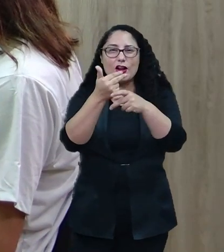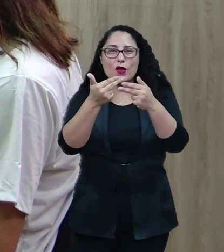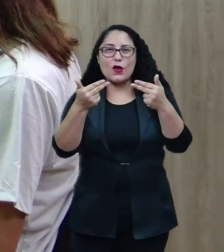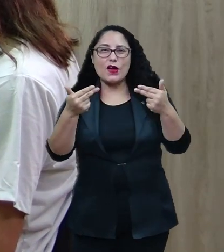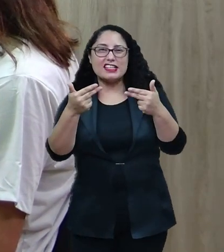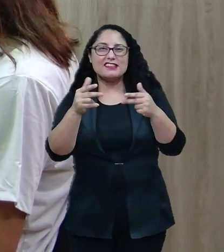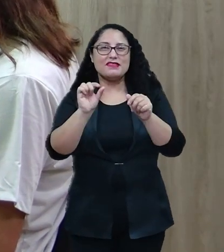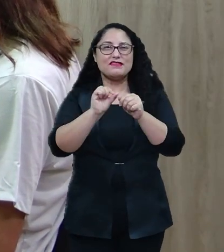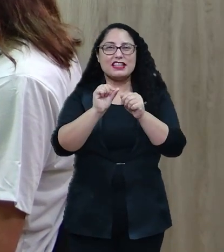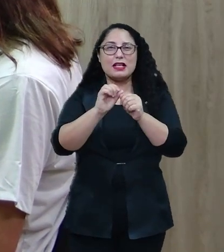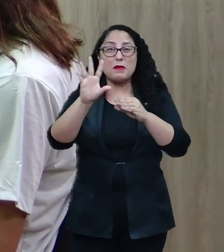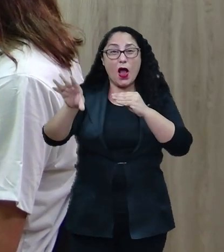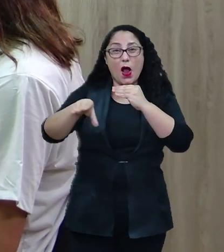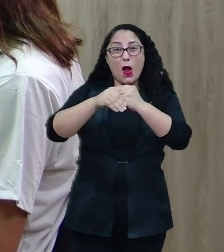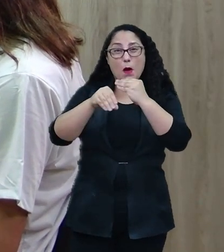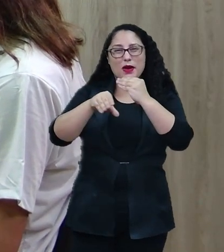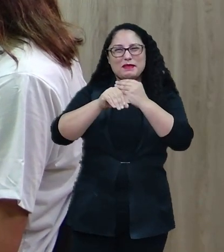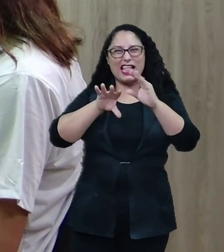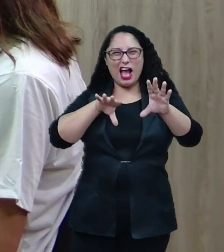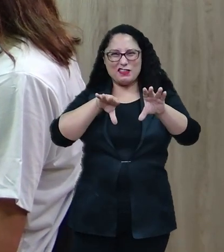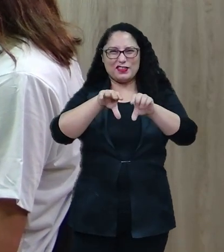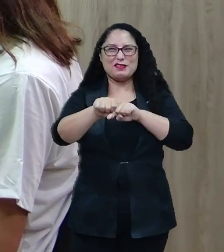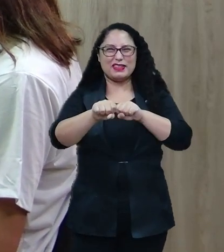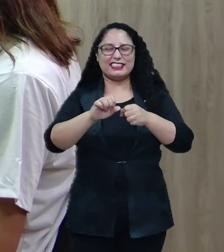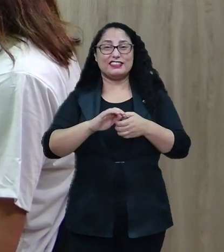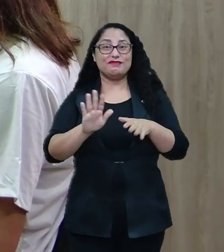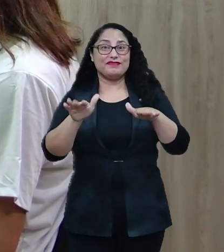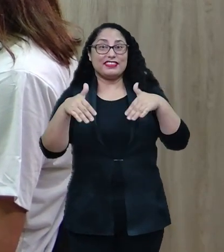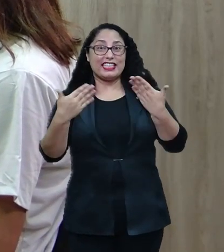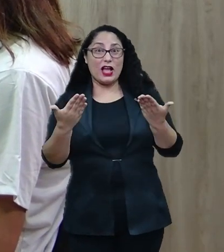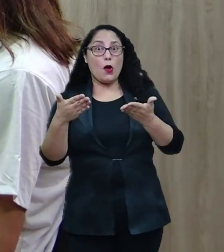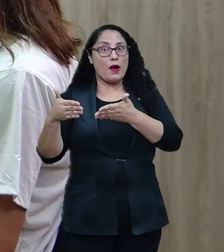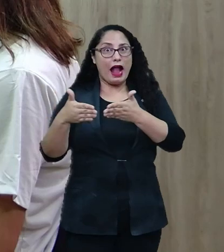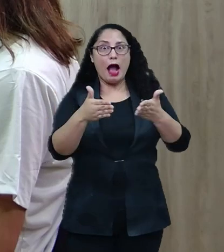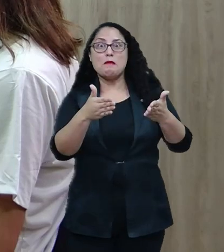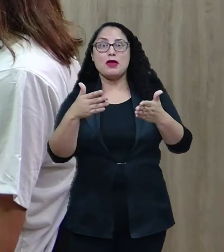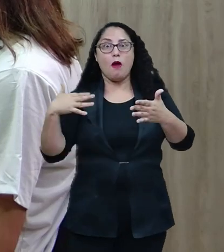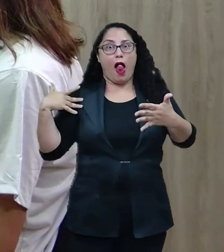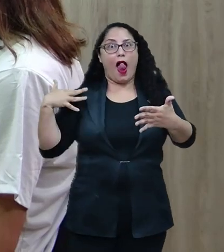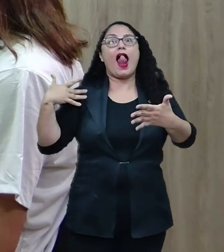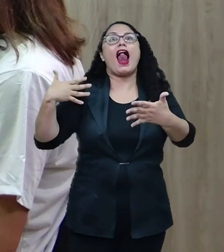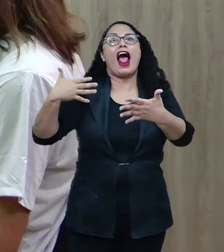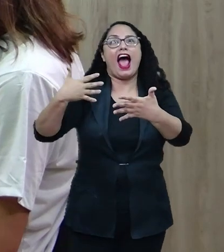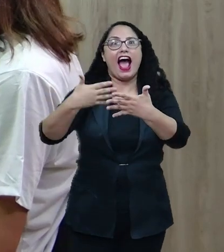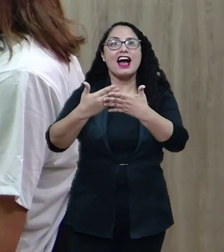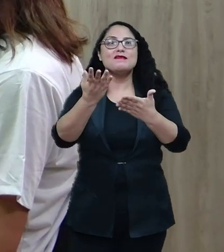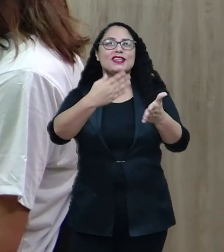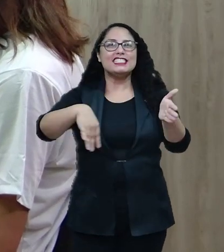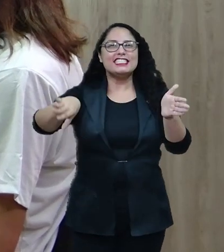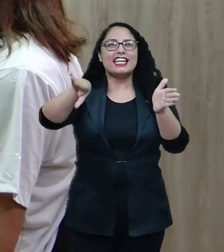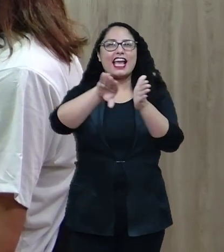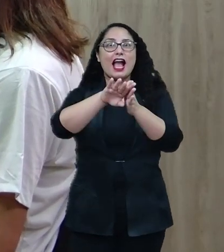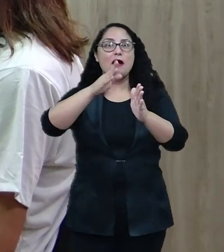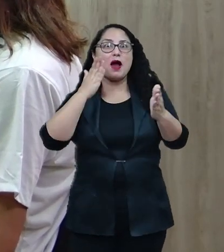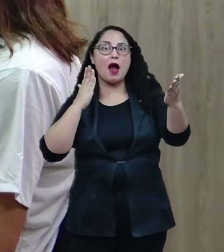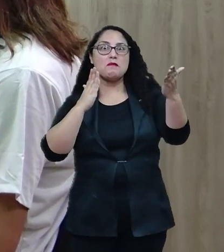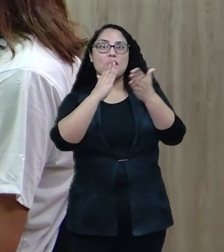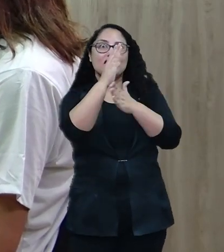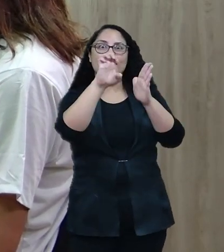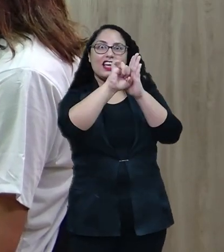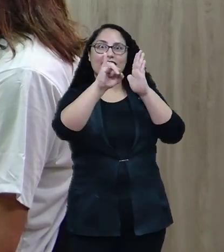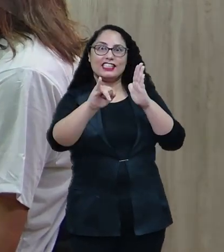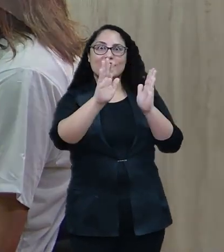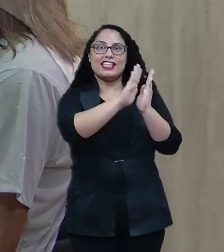fazer lá, para complementar minha formação. Então, o caminho é longo, né, pessoal, para chegar a ser aprovado no edital